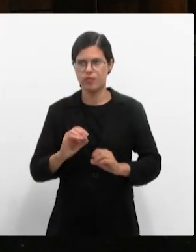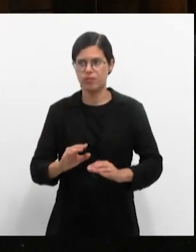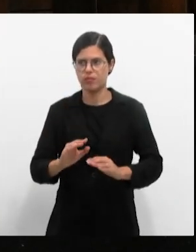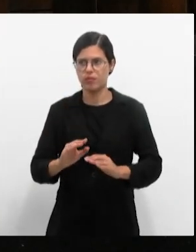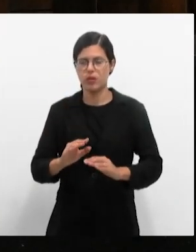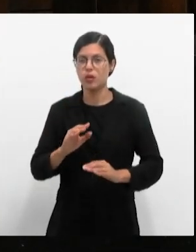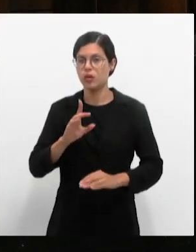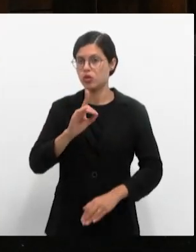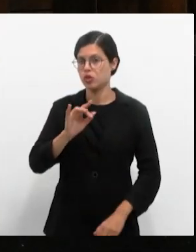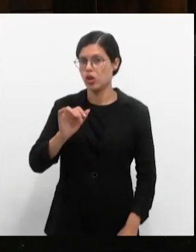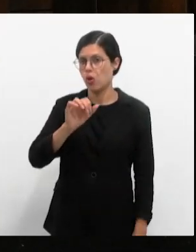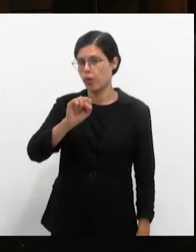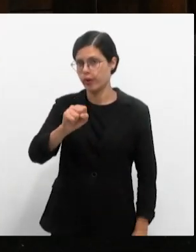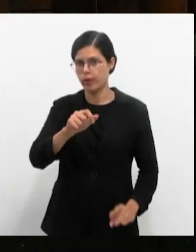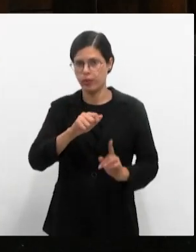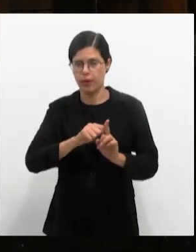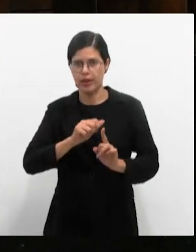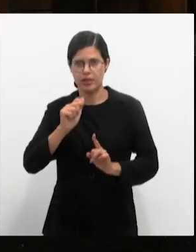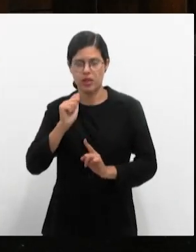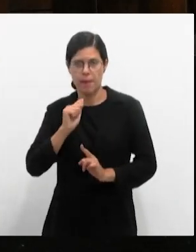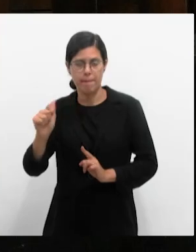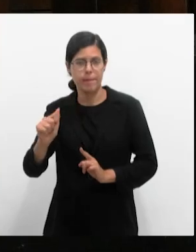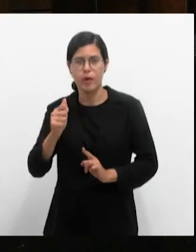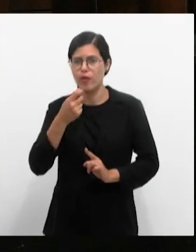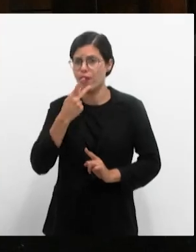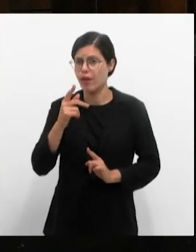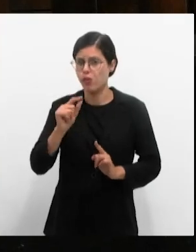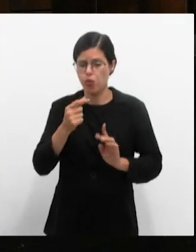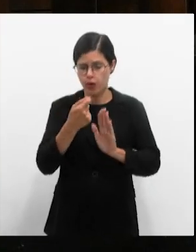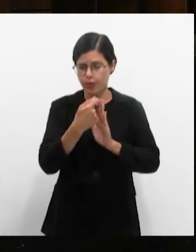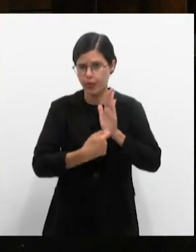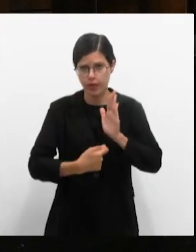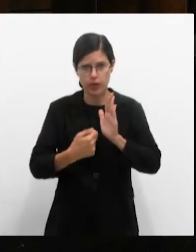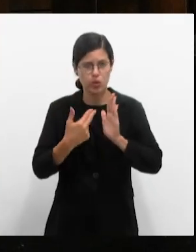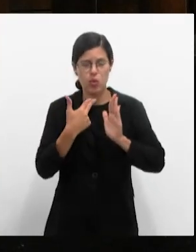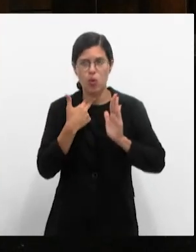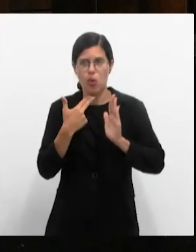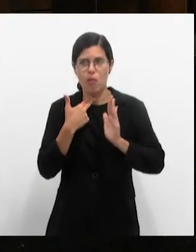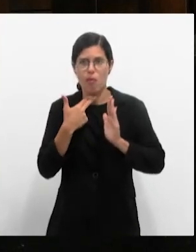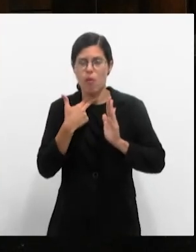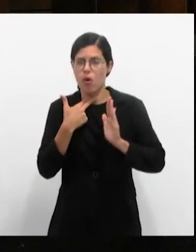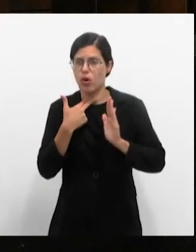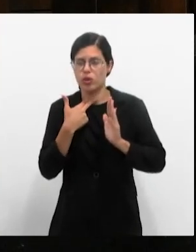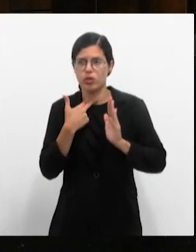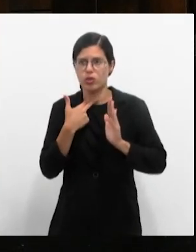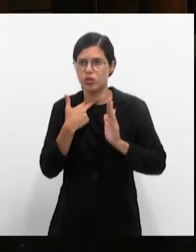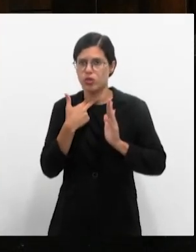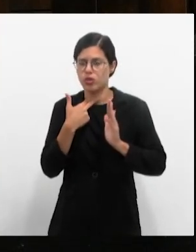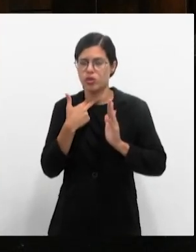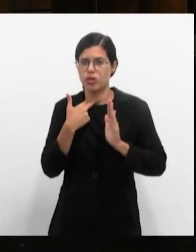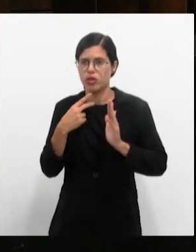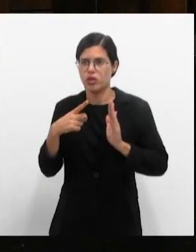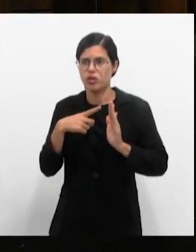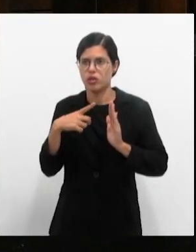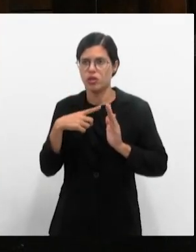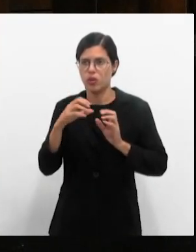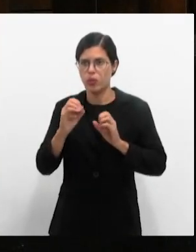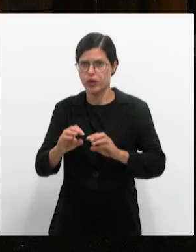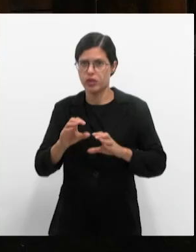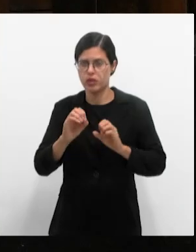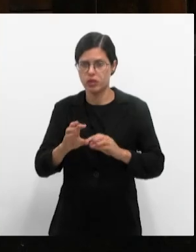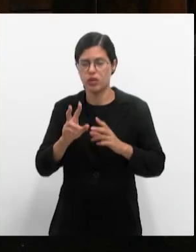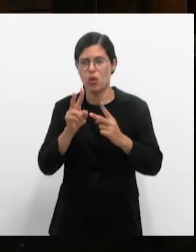de 8 de abril, que diz que não pode ter brecha para um ensino à distância nesta